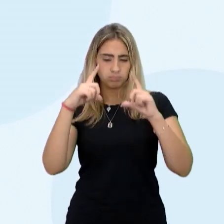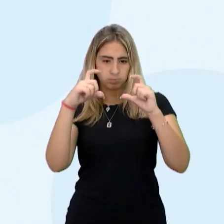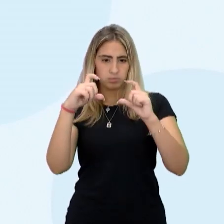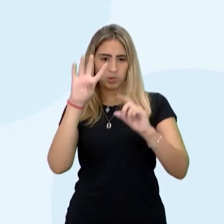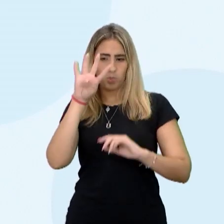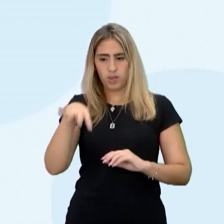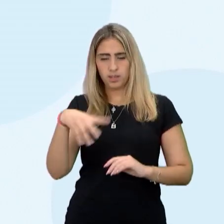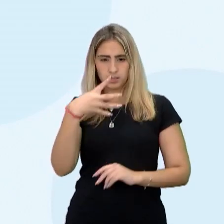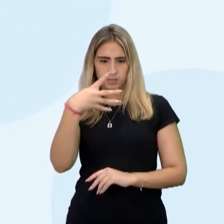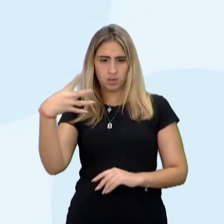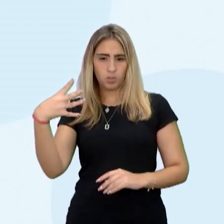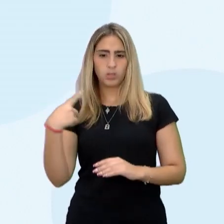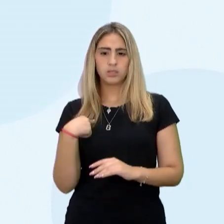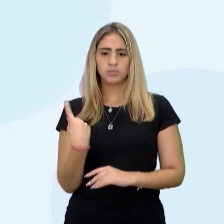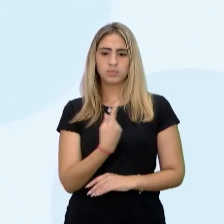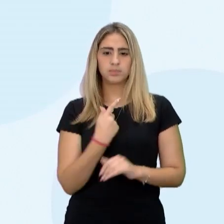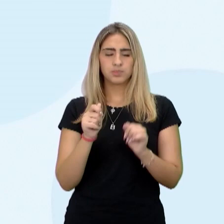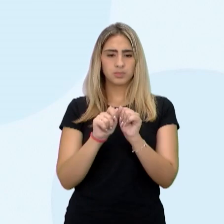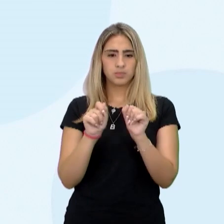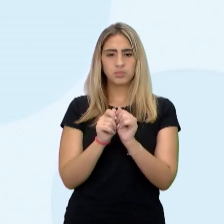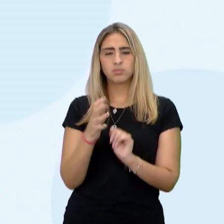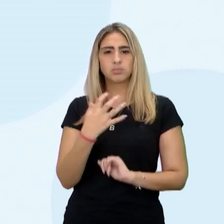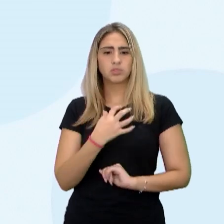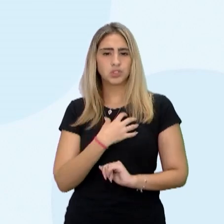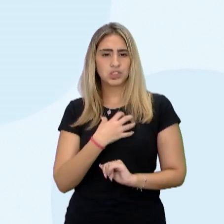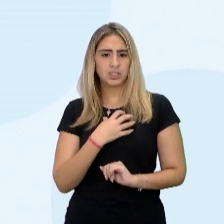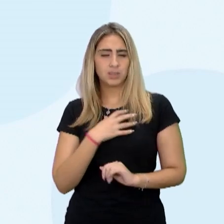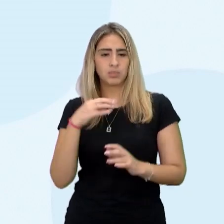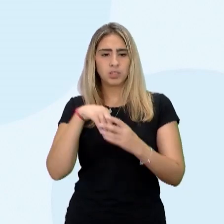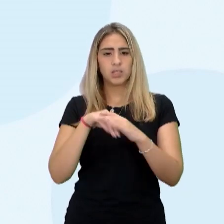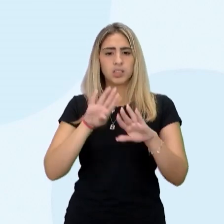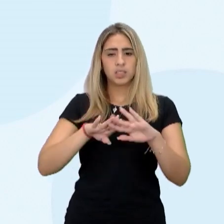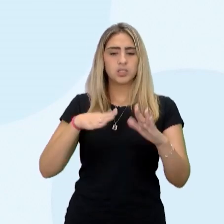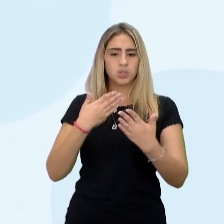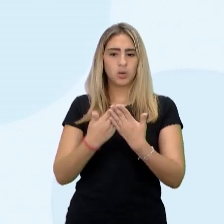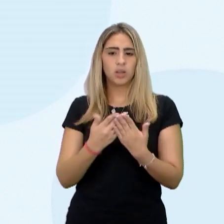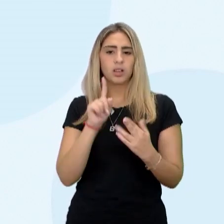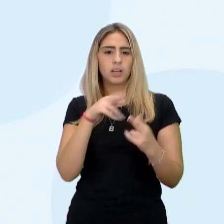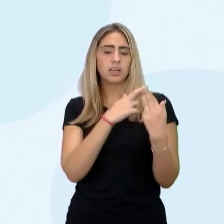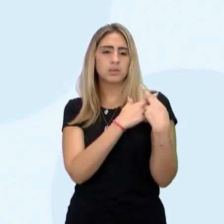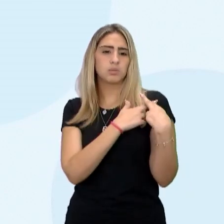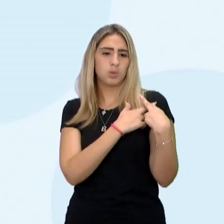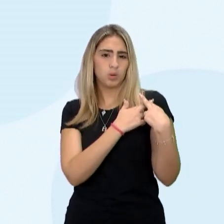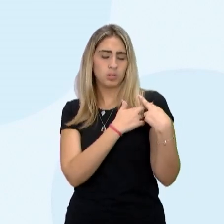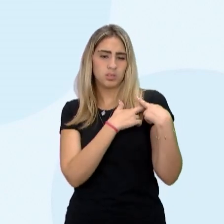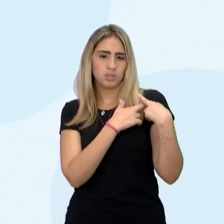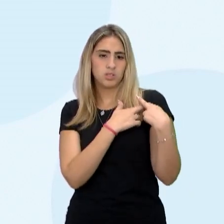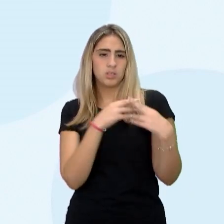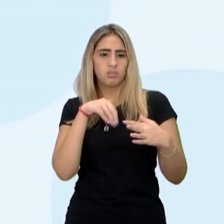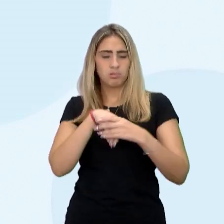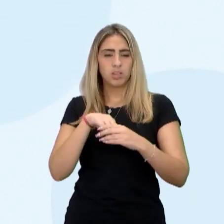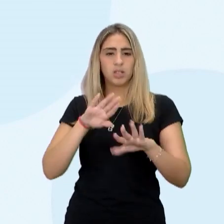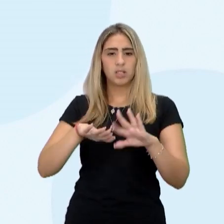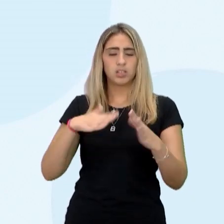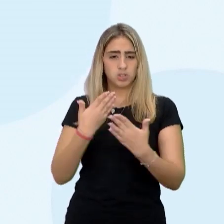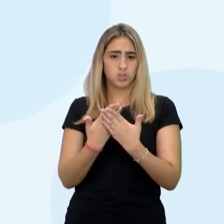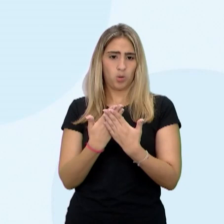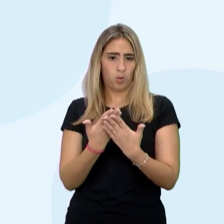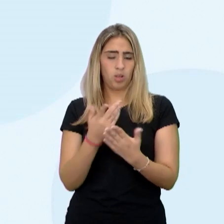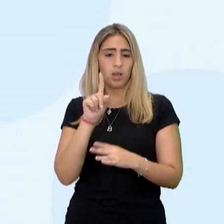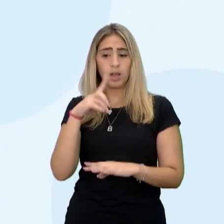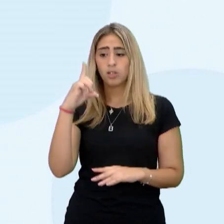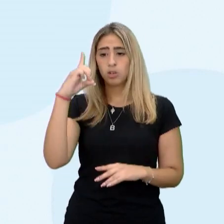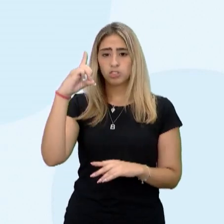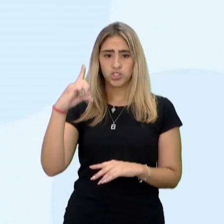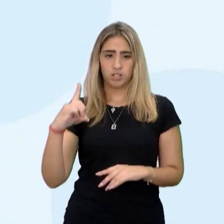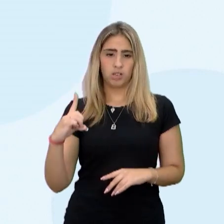gente fez, que é uma das formas que a gente pode ter essa agenda da escola. A responsabilidade de criar a agenda da escola é do